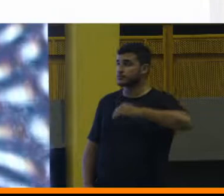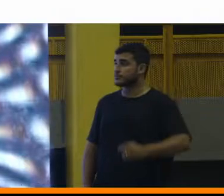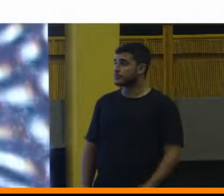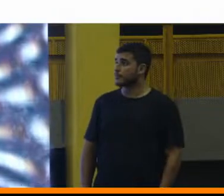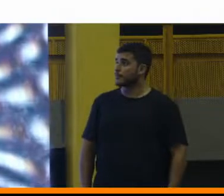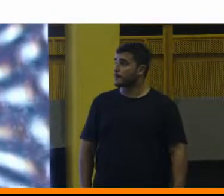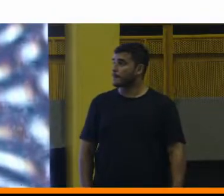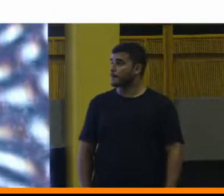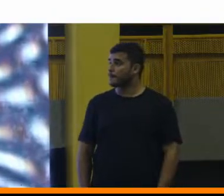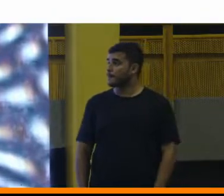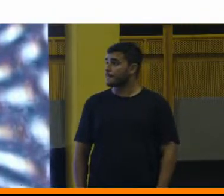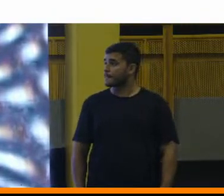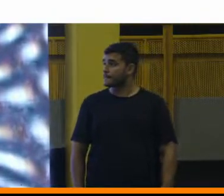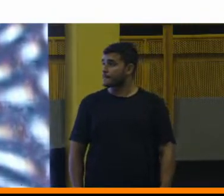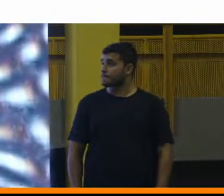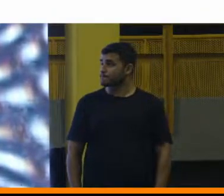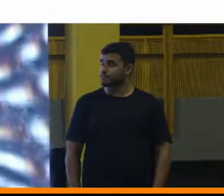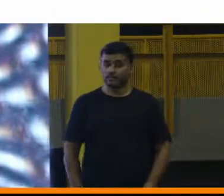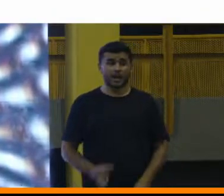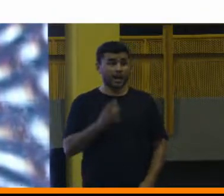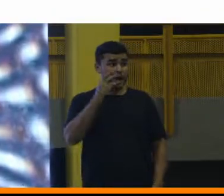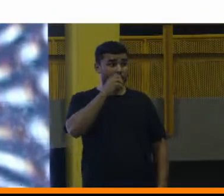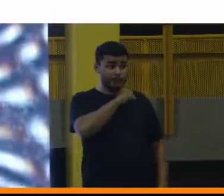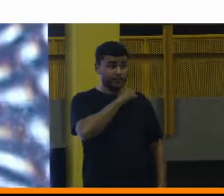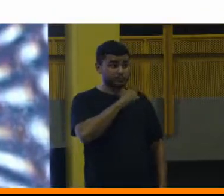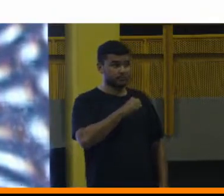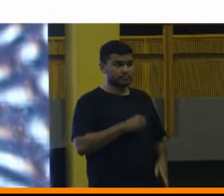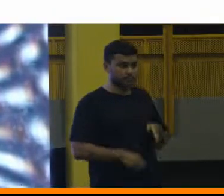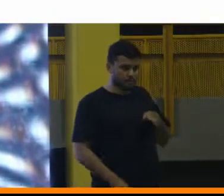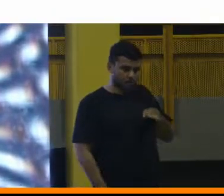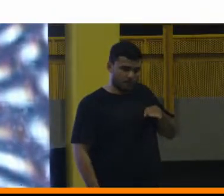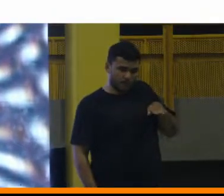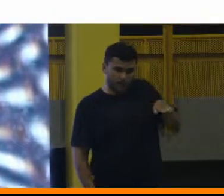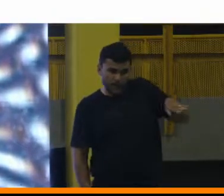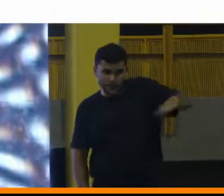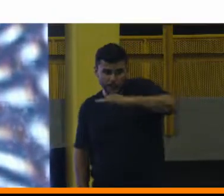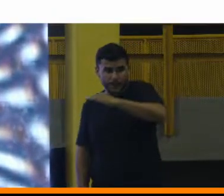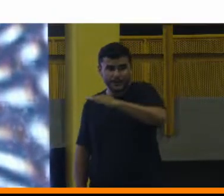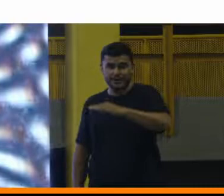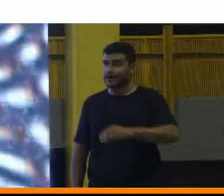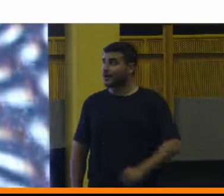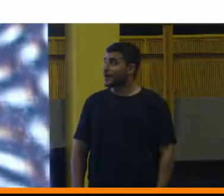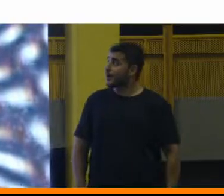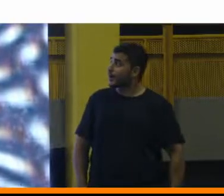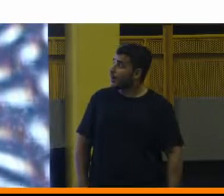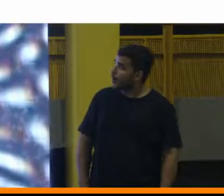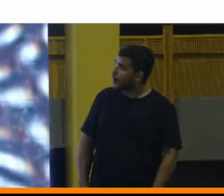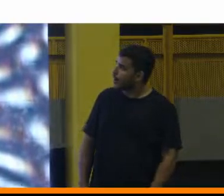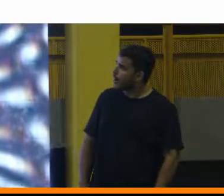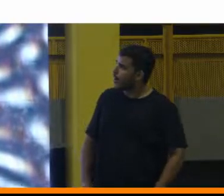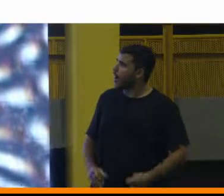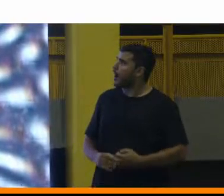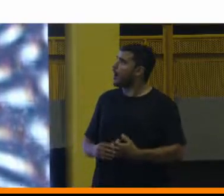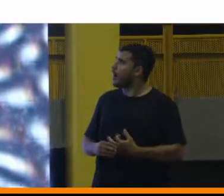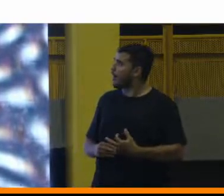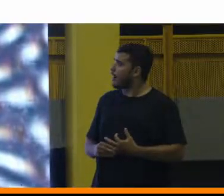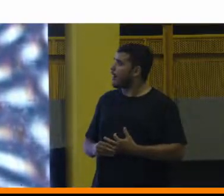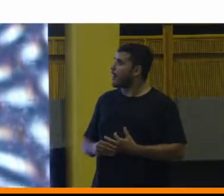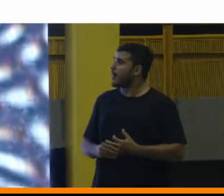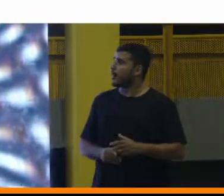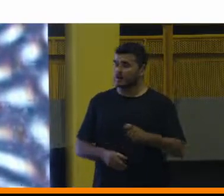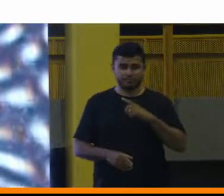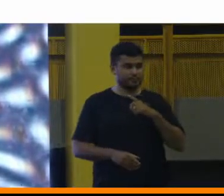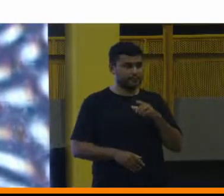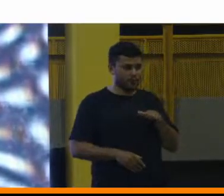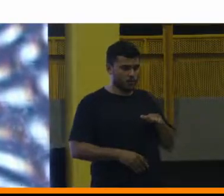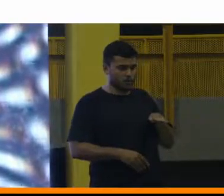Professor, então eu vou por aí porque a distância é menor, né? Só tem um problema. Veja que existe uma curvatura